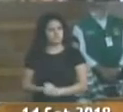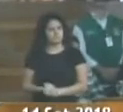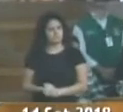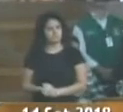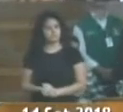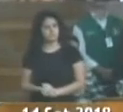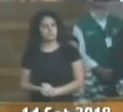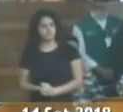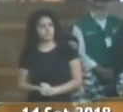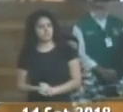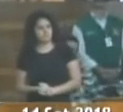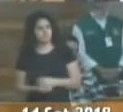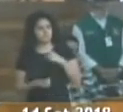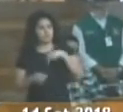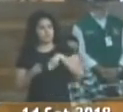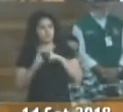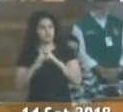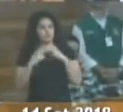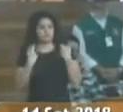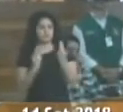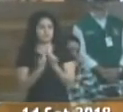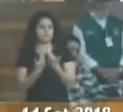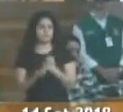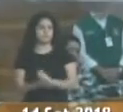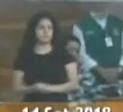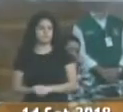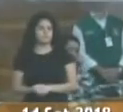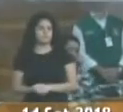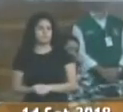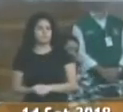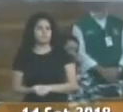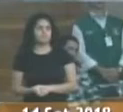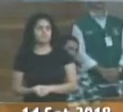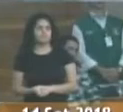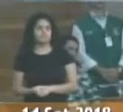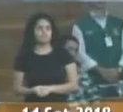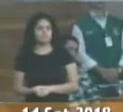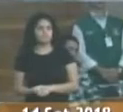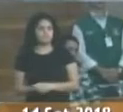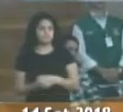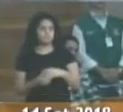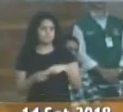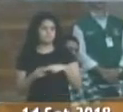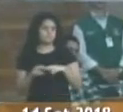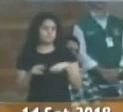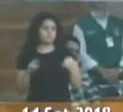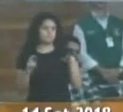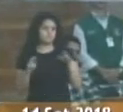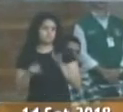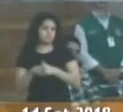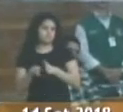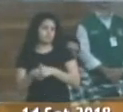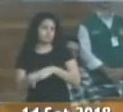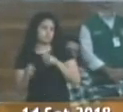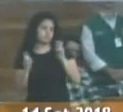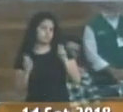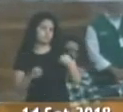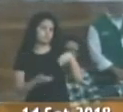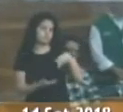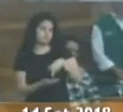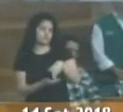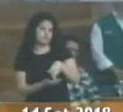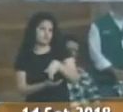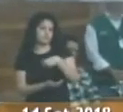de relance para esse evento aqui, e especificamente sobre o questionamento das trilhas.